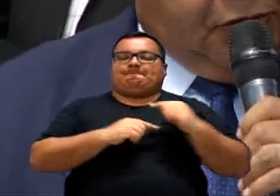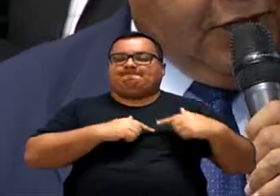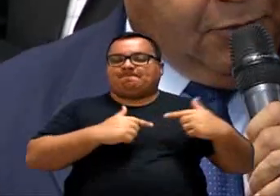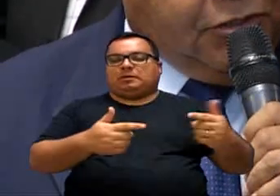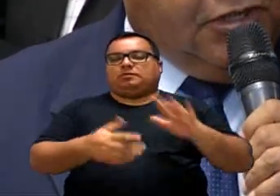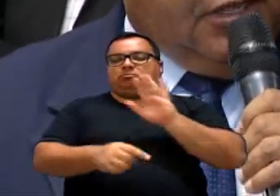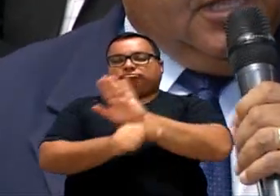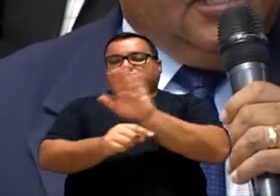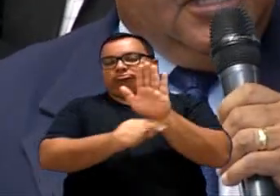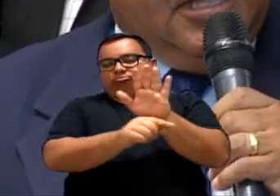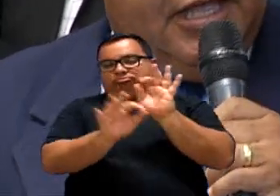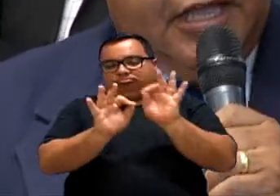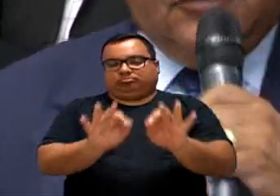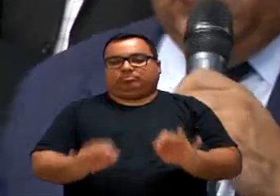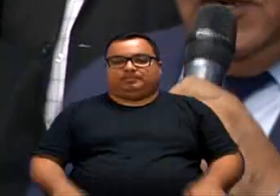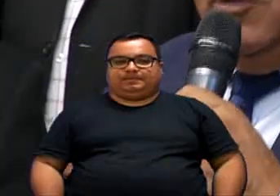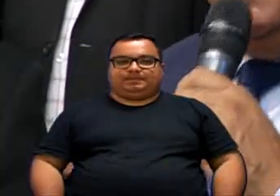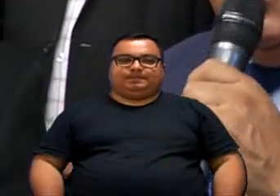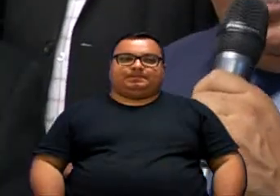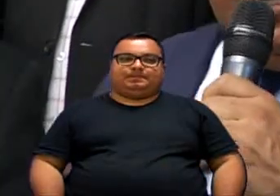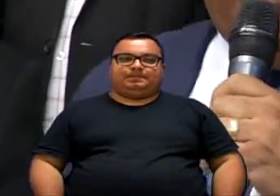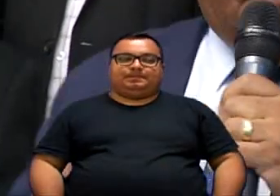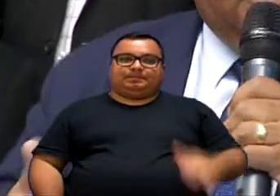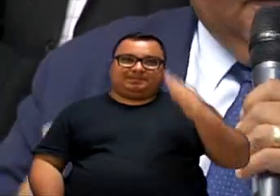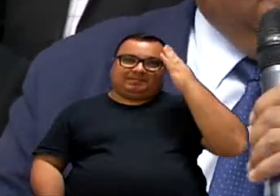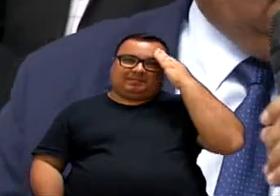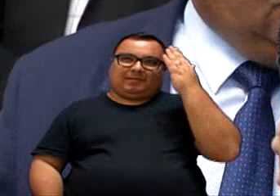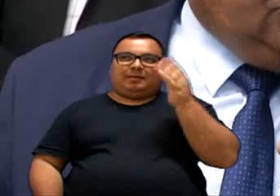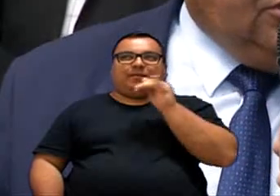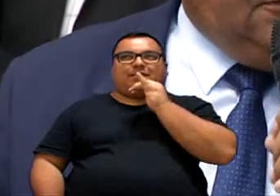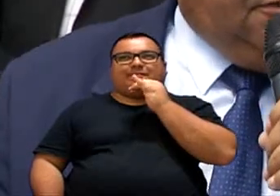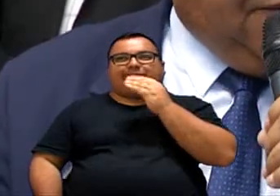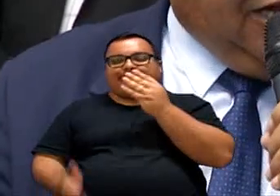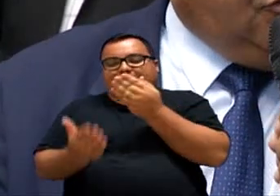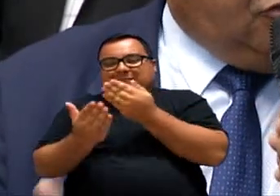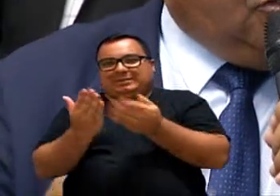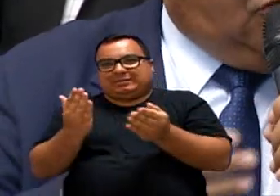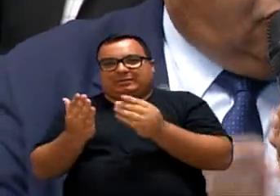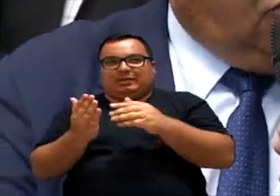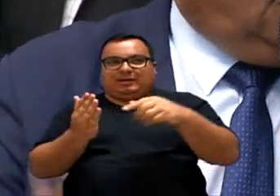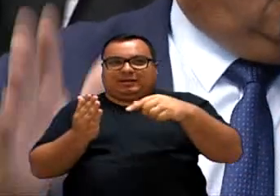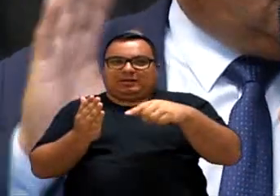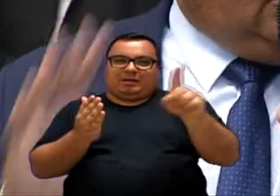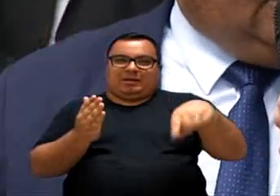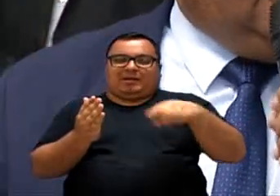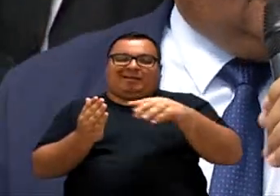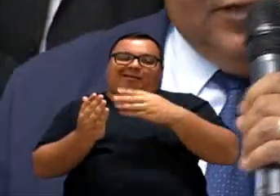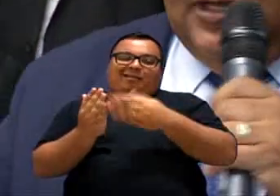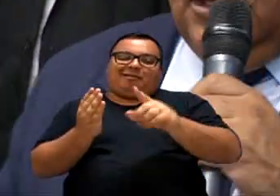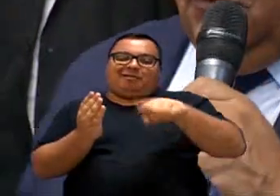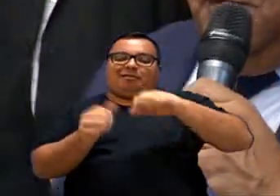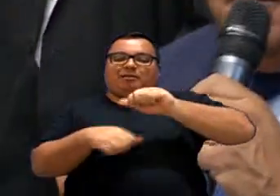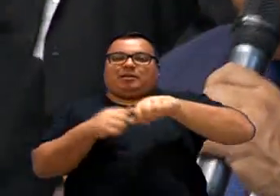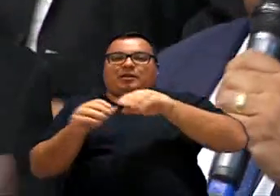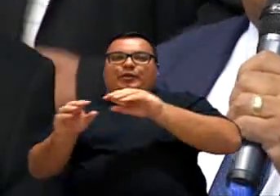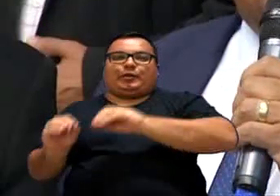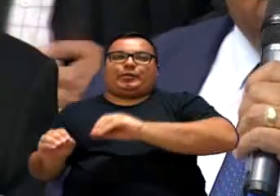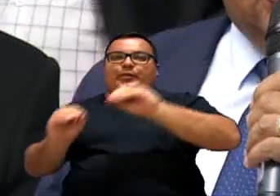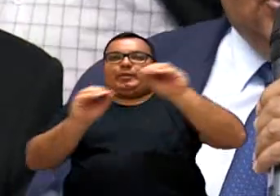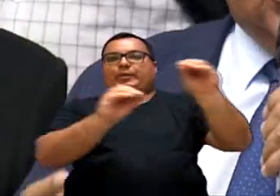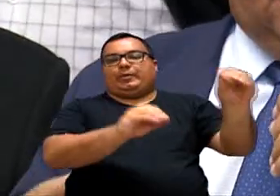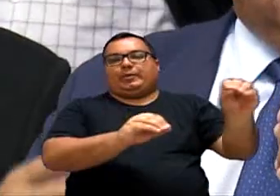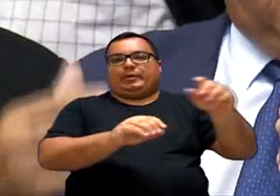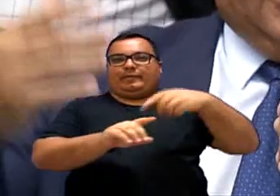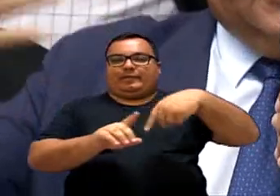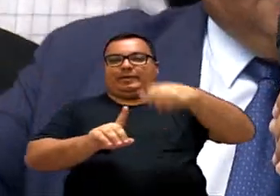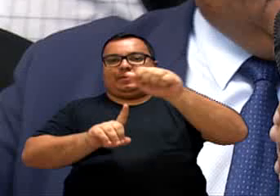nós podemos... a gente fala, não é perder. Talvez a partir de março ou janeiro, a gente... Não vamos perder você. Eu